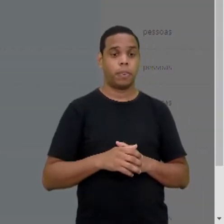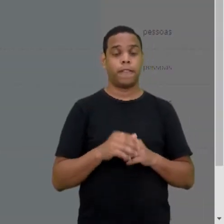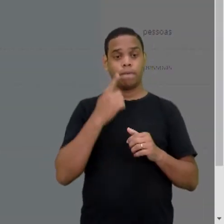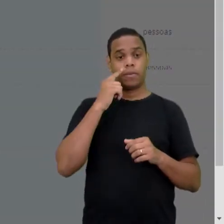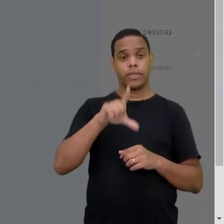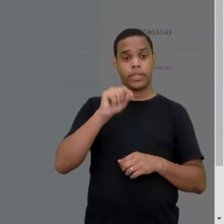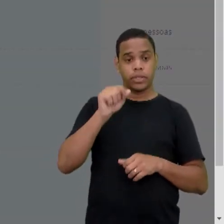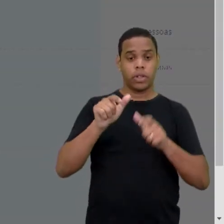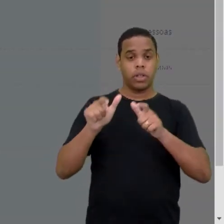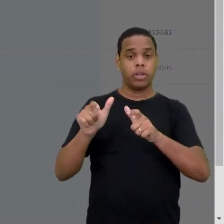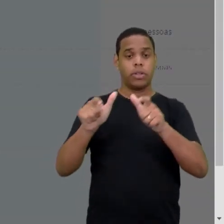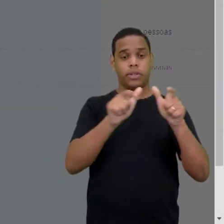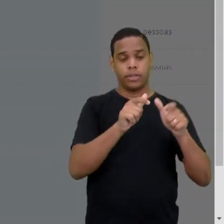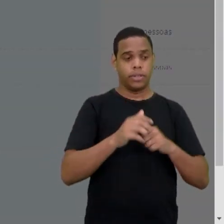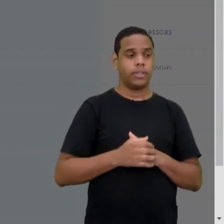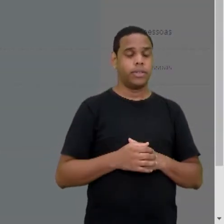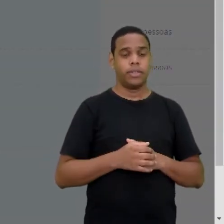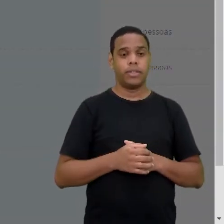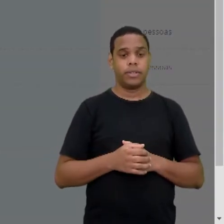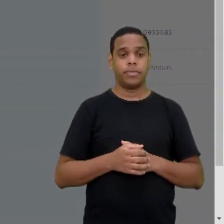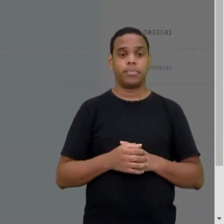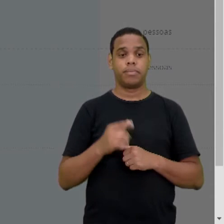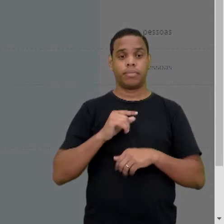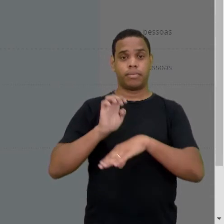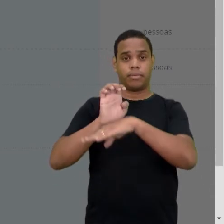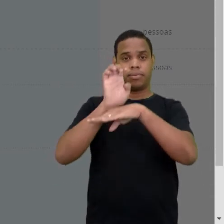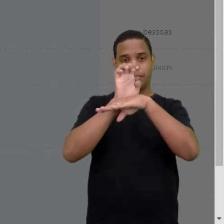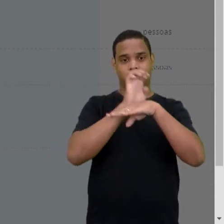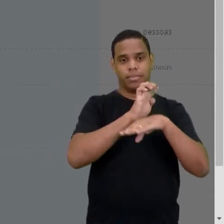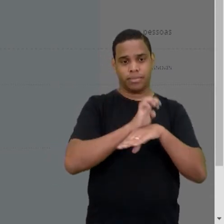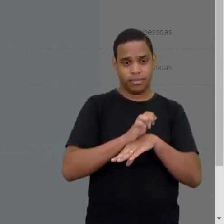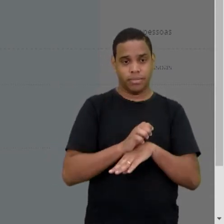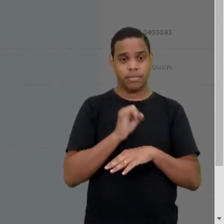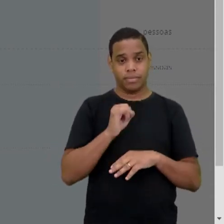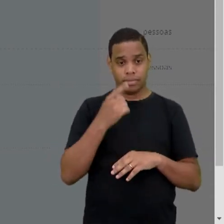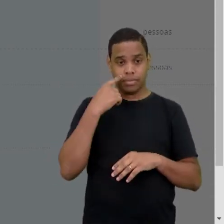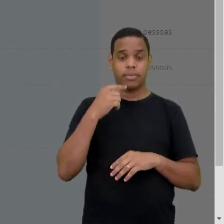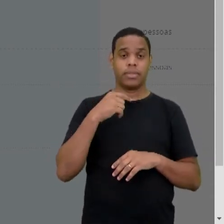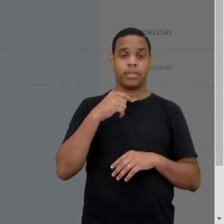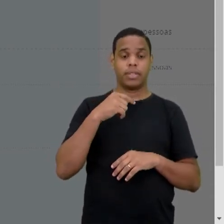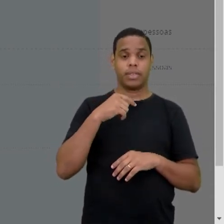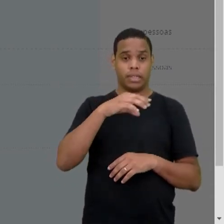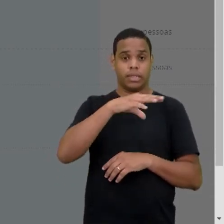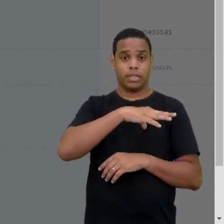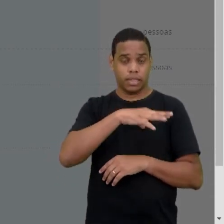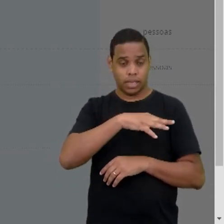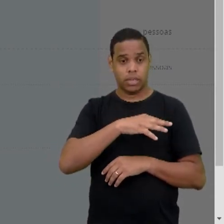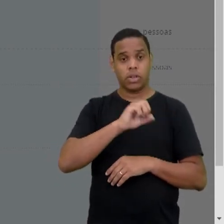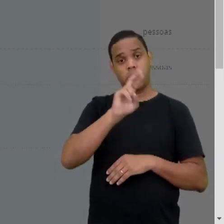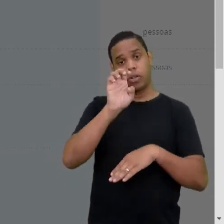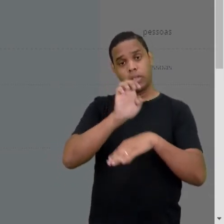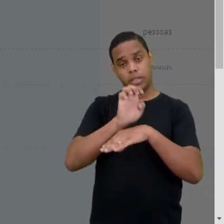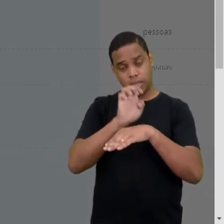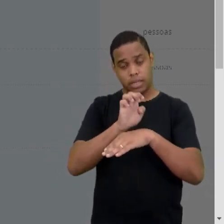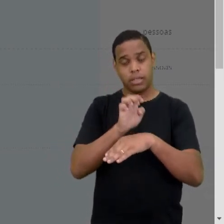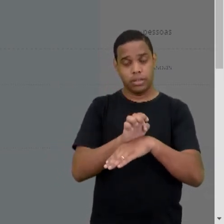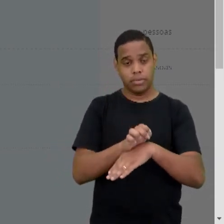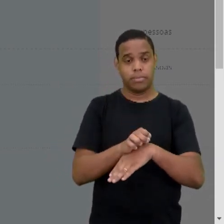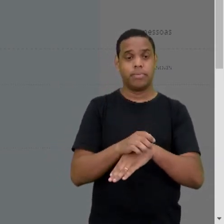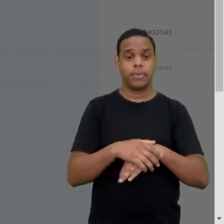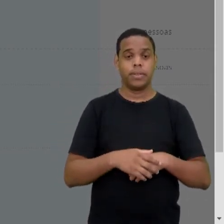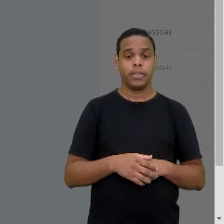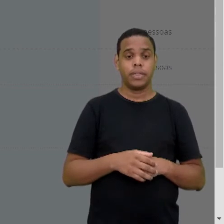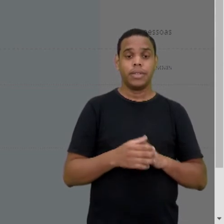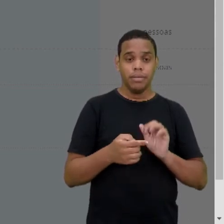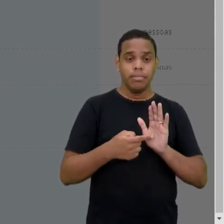selecionar o local. E aqui nós temos estados. Se você quiser o município, você vai clicar aqui. Mas você clica aqui em estados,